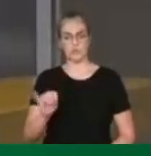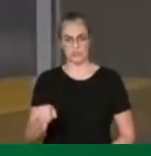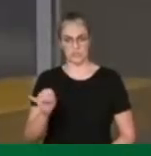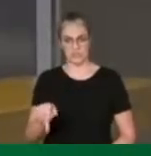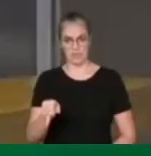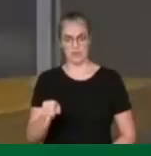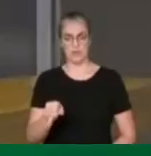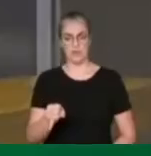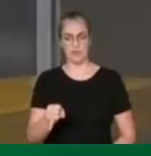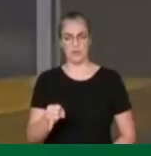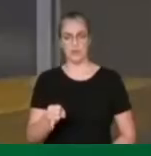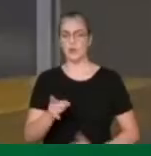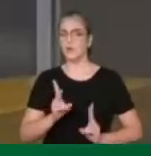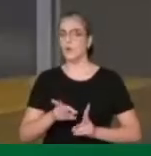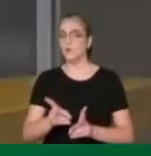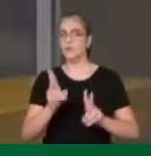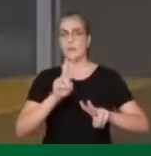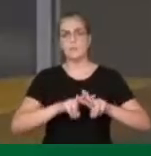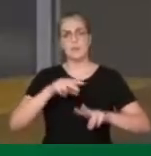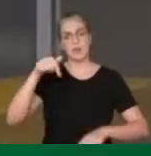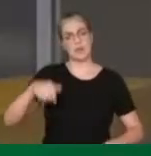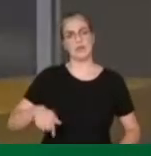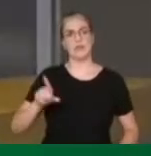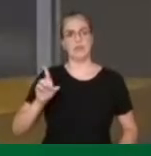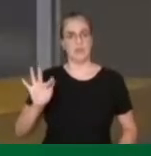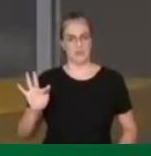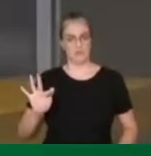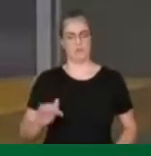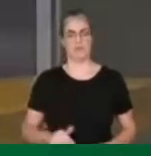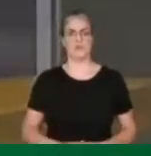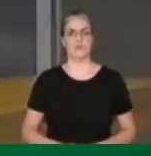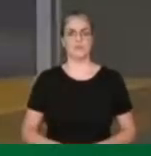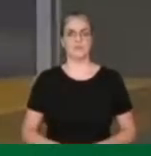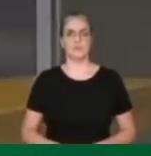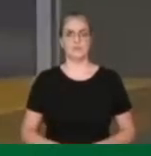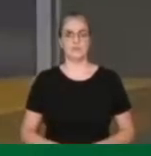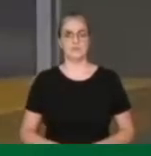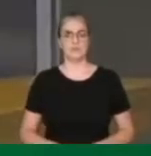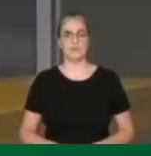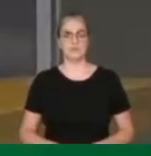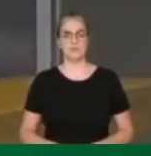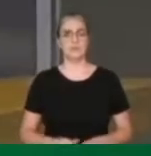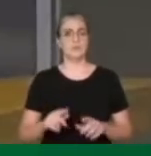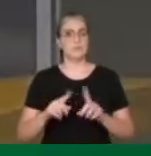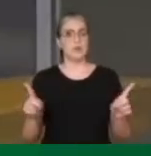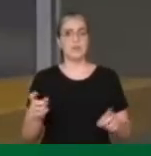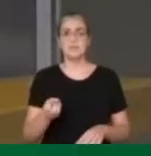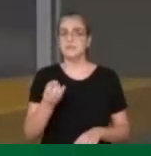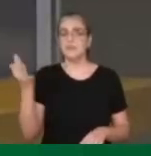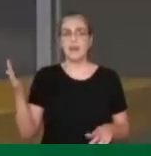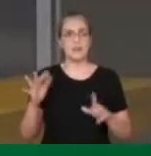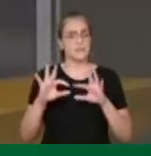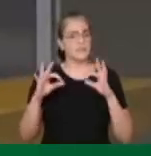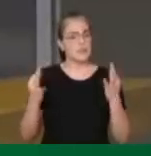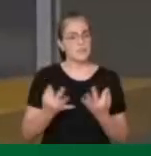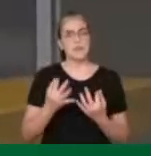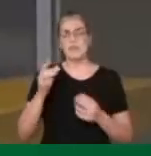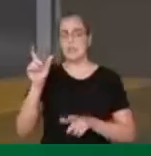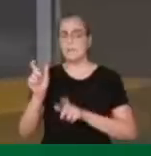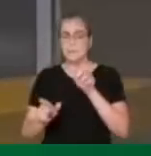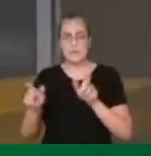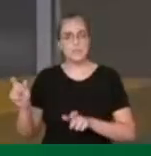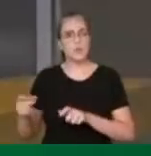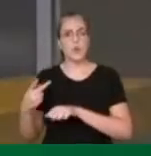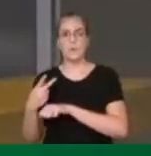seguem presos no Distrito Federal. Inúmeros são os familiares, inúmeras são as pessoas que procuram,